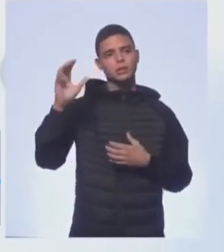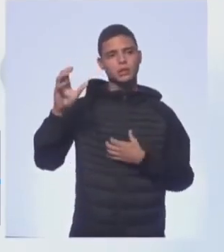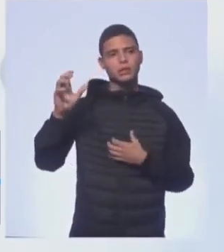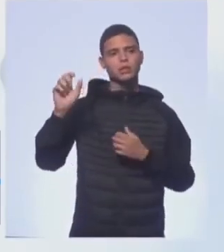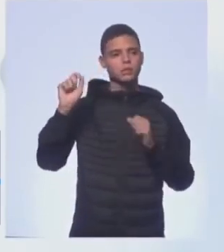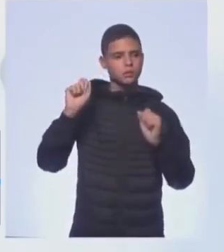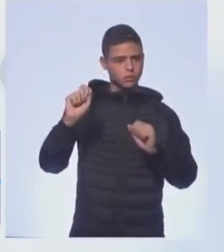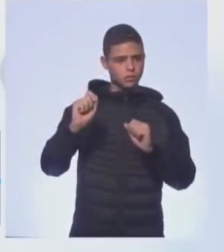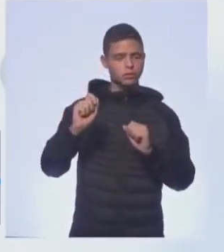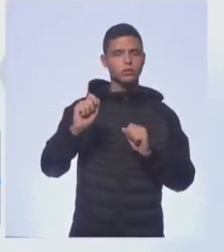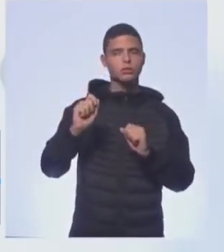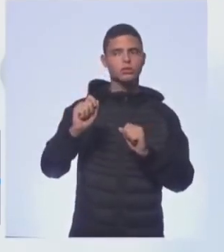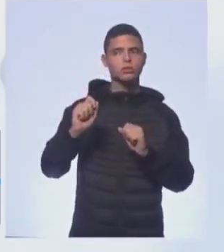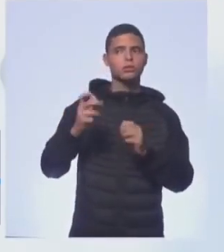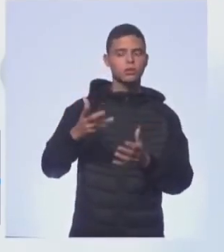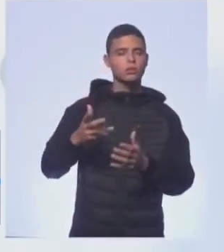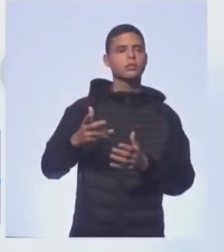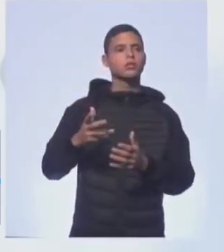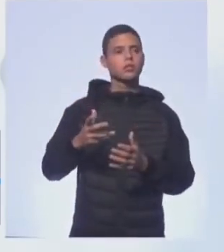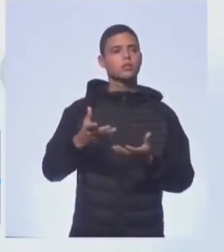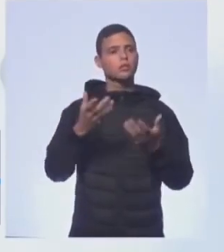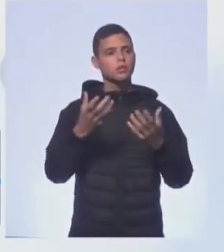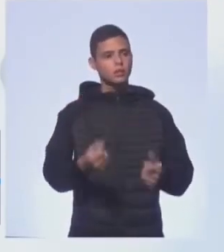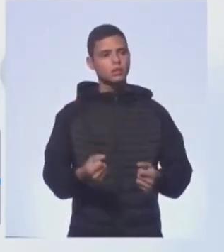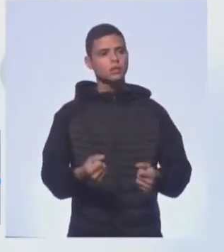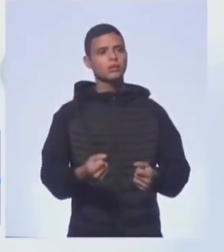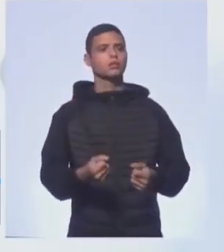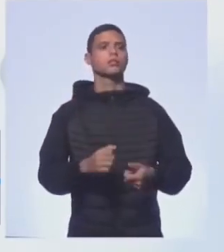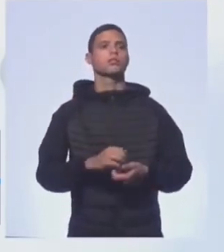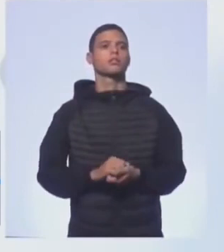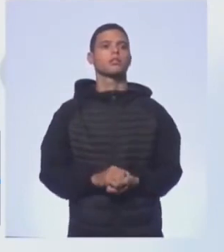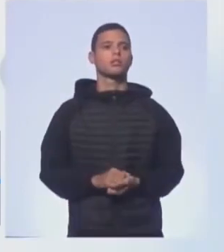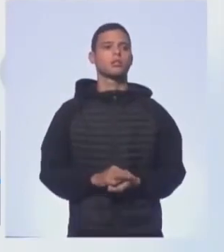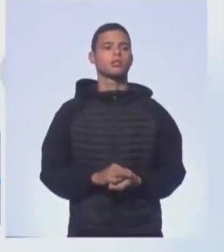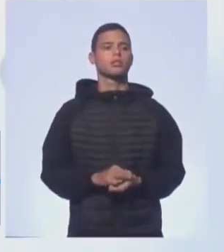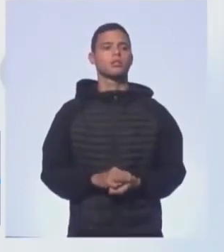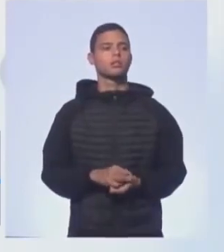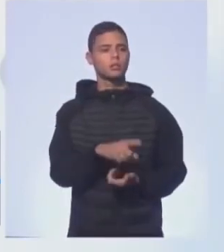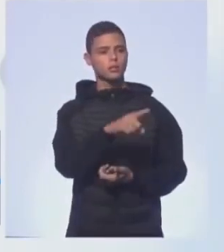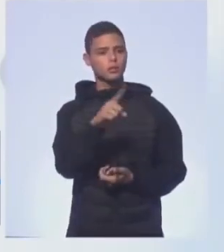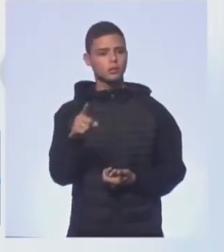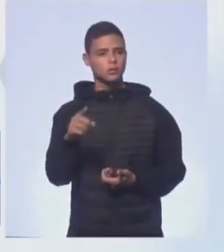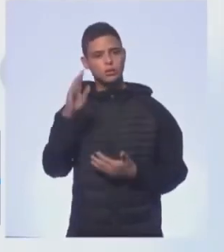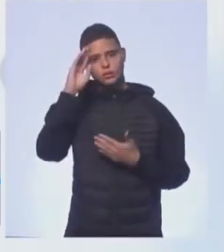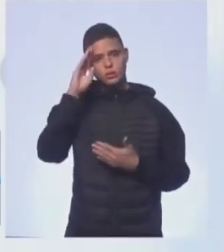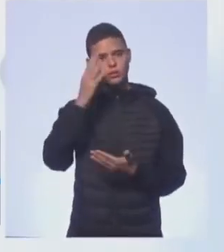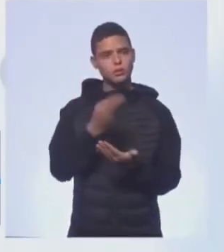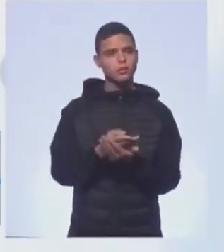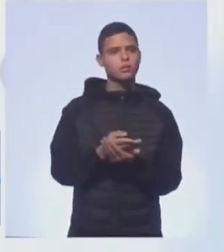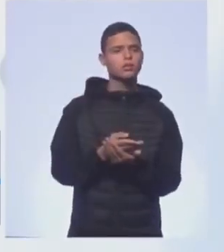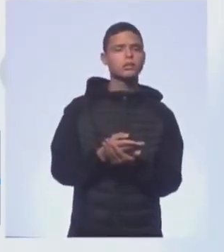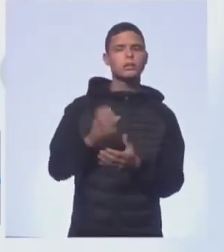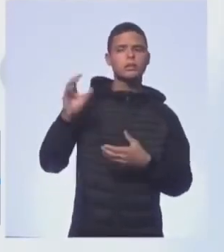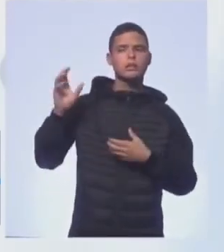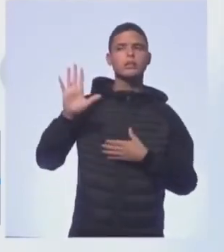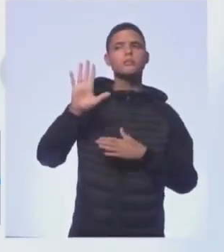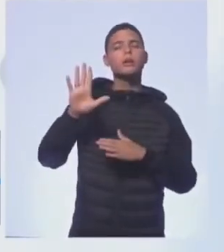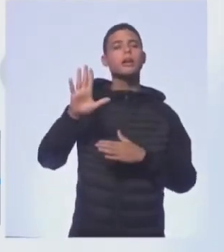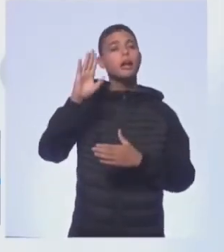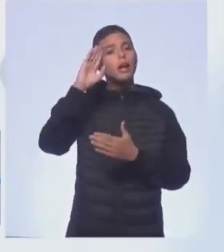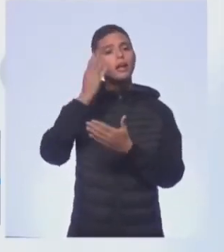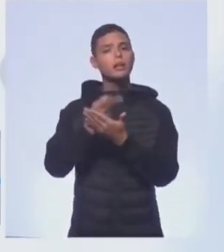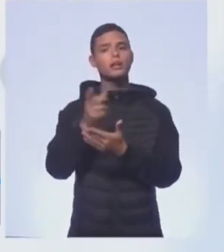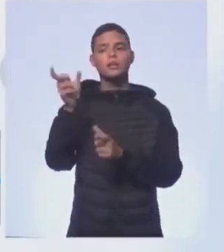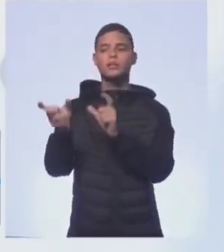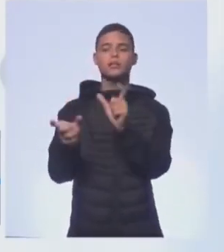questionável. Tá bom, questiona a ciência aceita ser questionada. Agora, você não está acreditando na ciência, mas está acreditando em quem, né? Questione isso também,